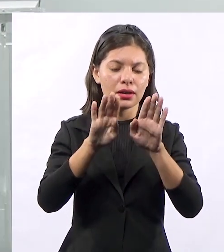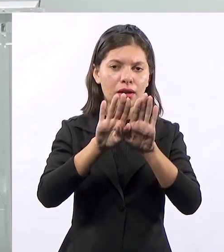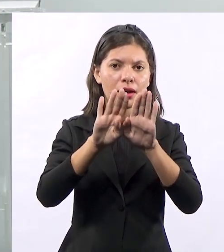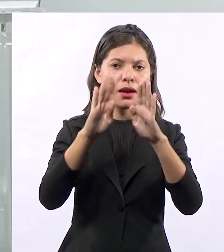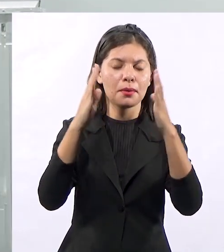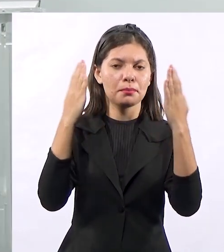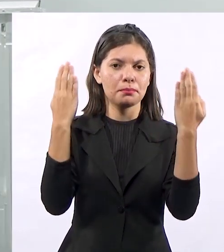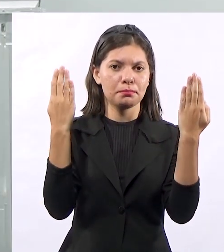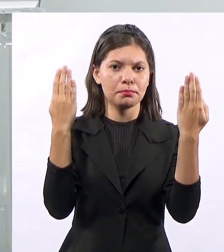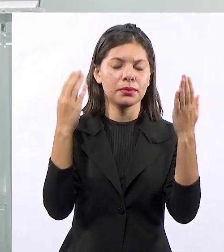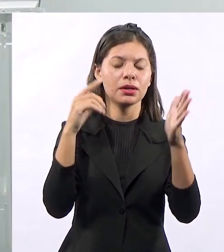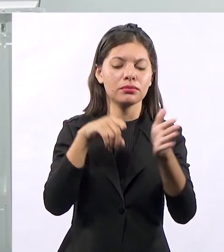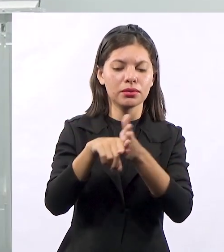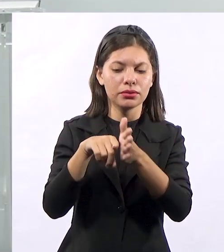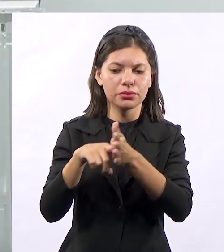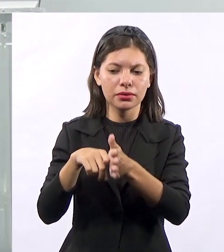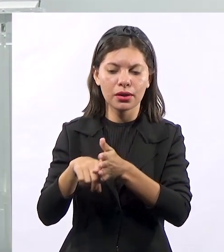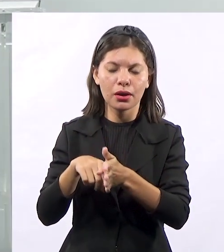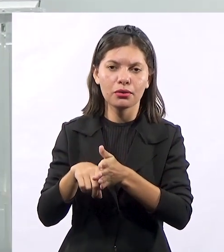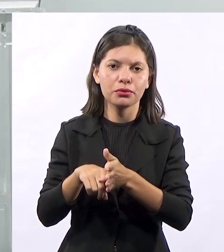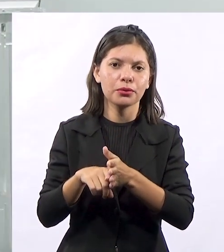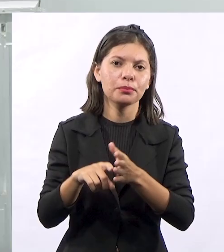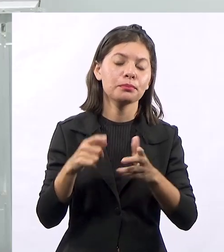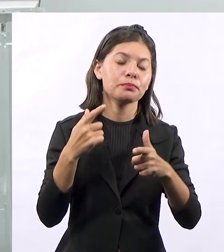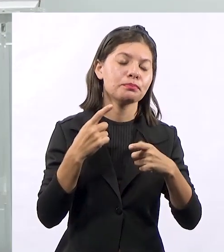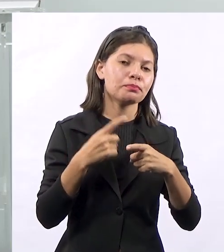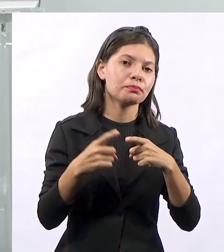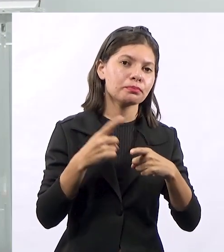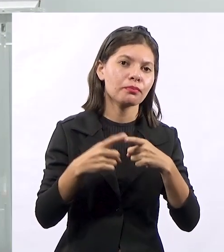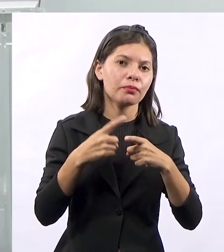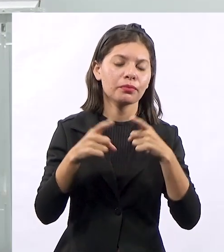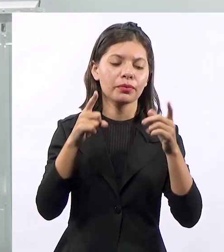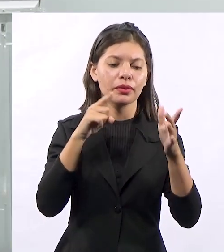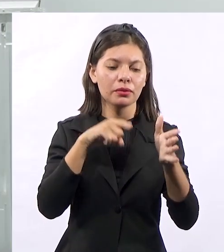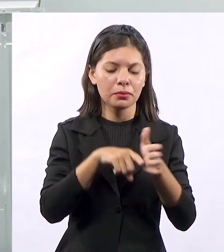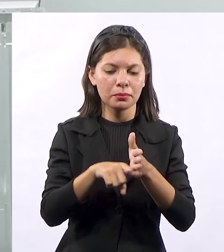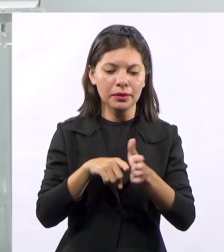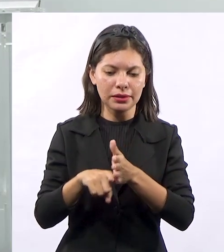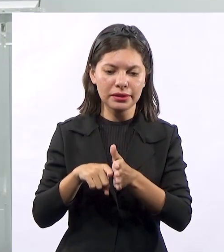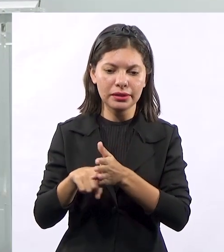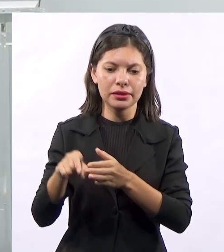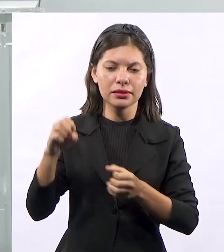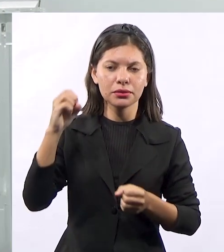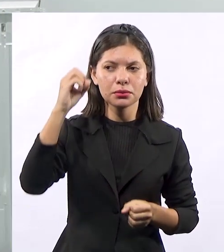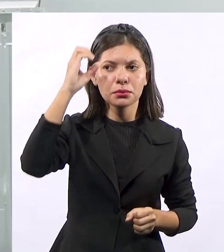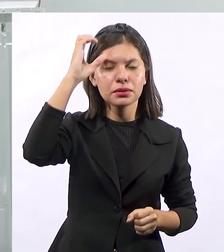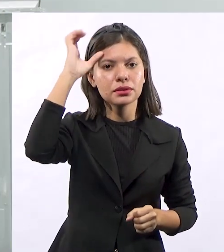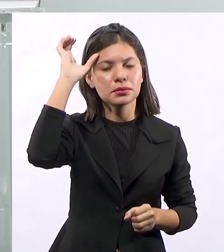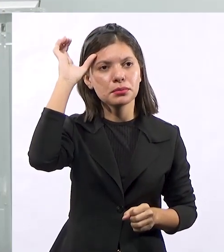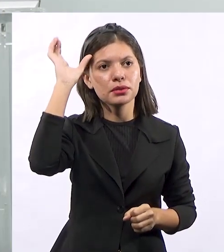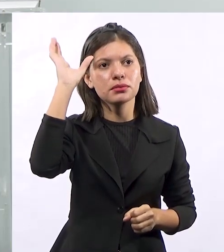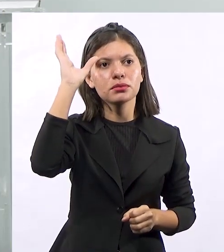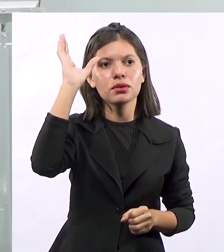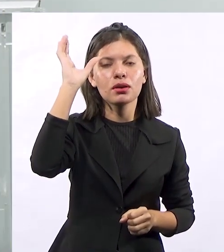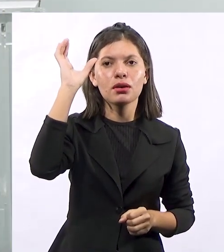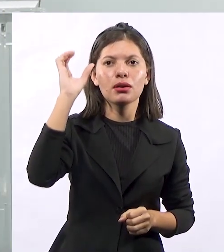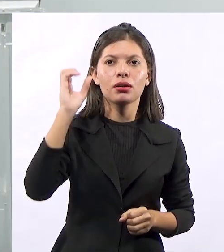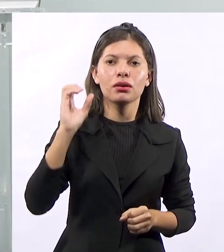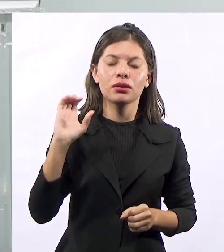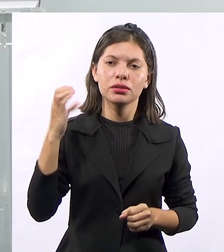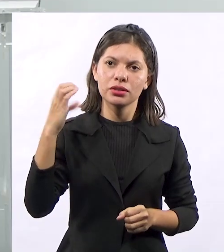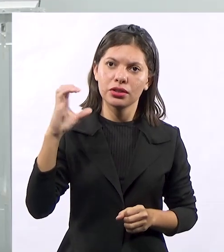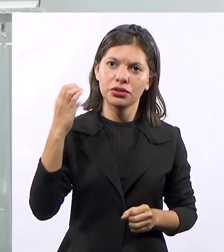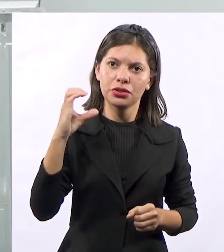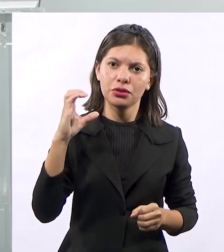que ele continue se mantendo questionável. Porque a pesquisa e o conhecimento científico, ele não é fechado, ele não